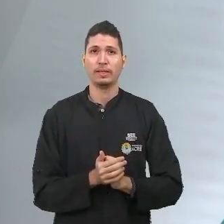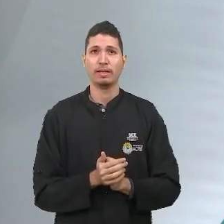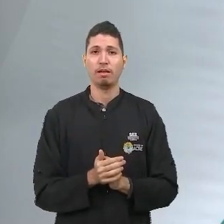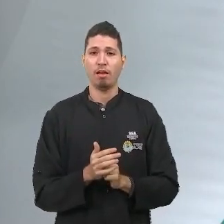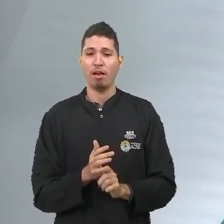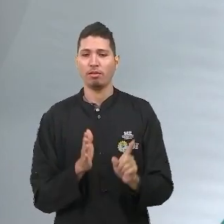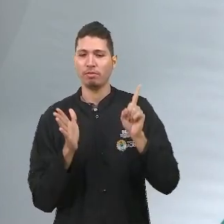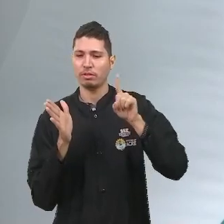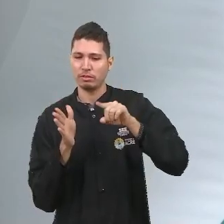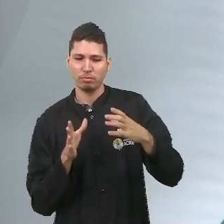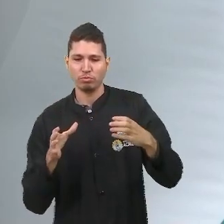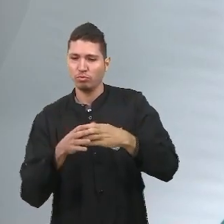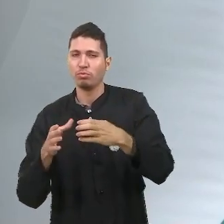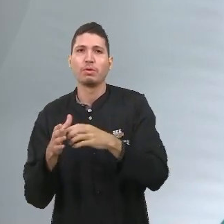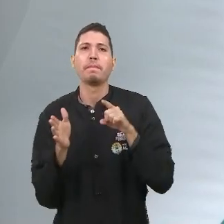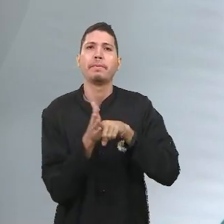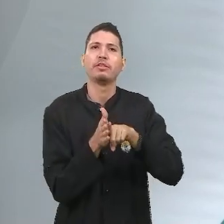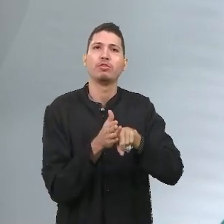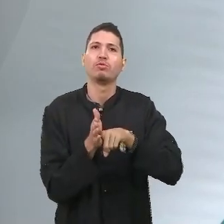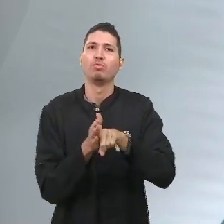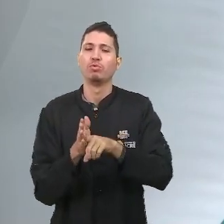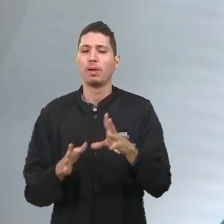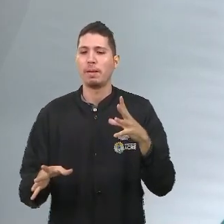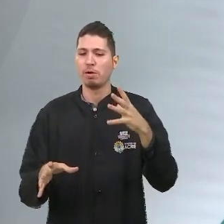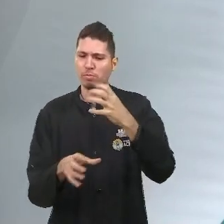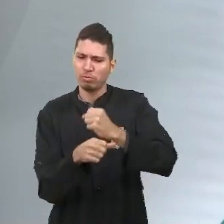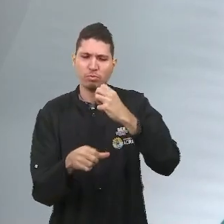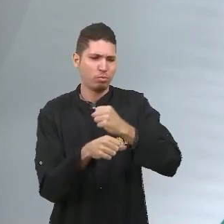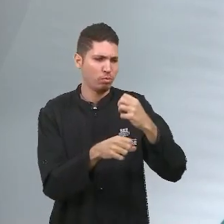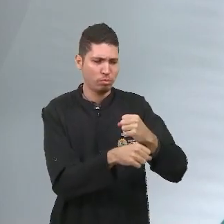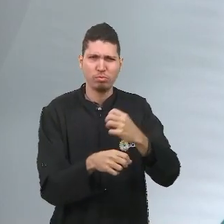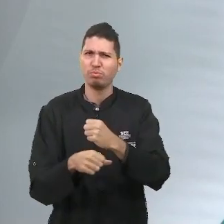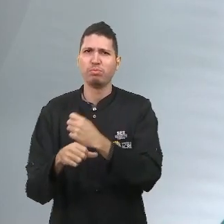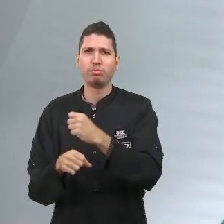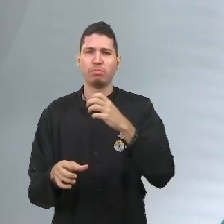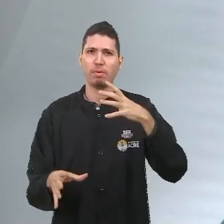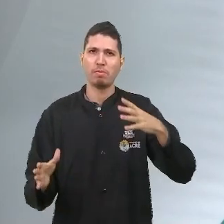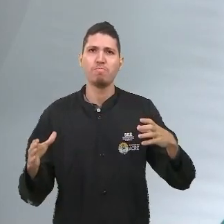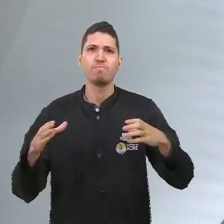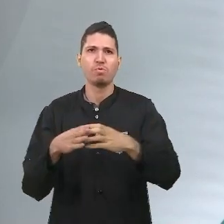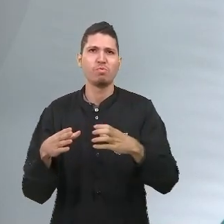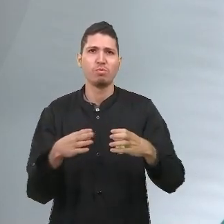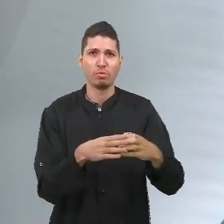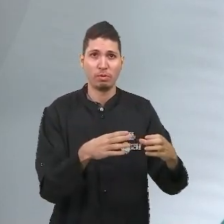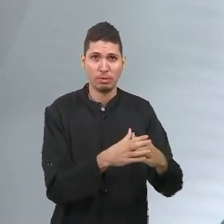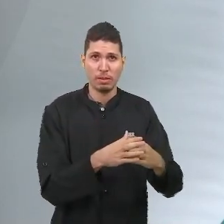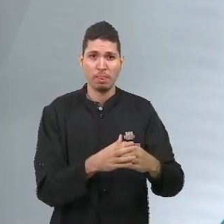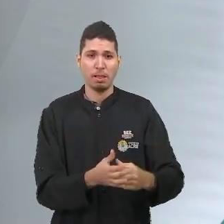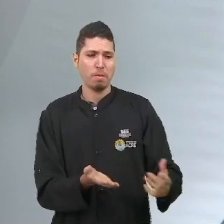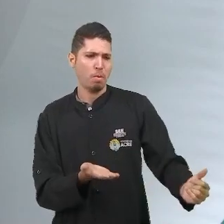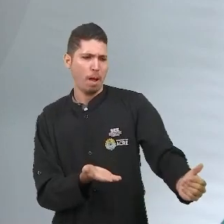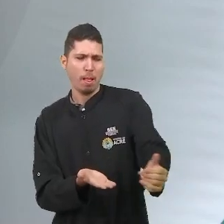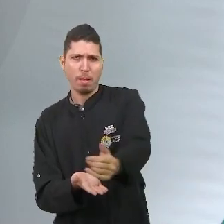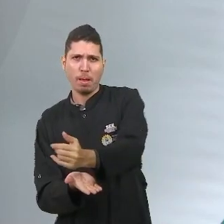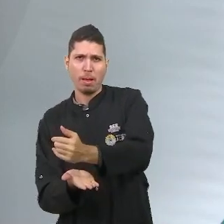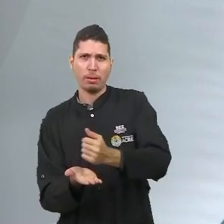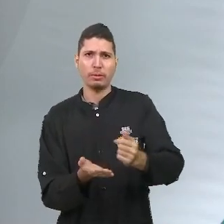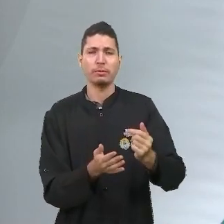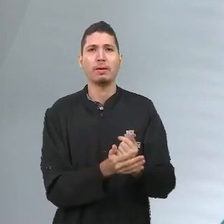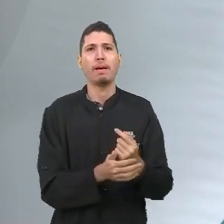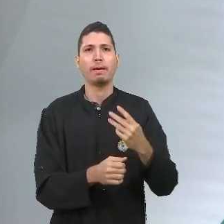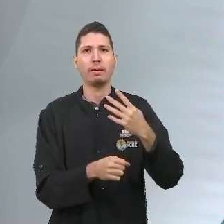da população, traz essas taxas, te dá aí todo o relatório, né, que geralmente é feito de 4 em 4